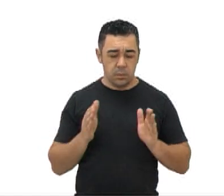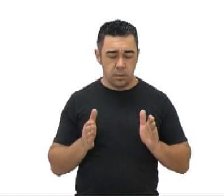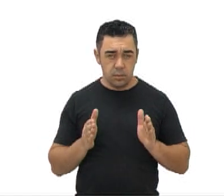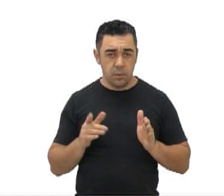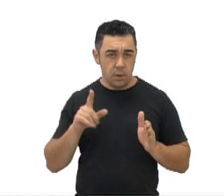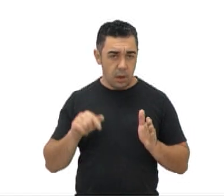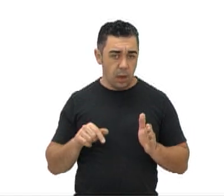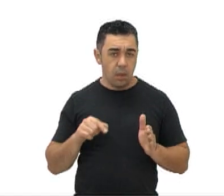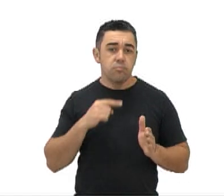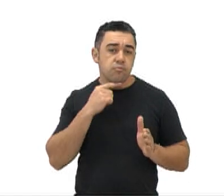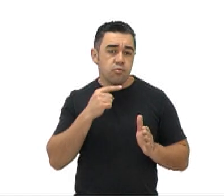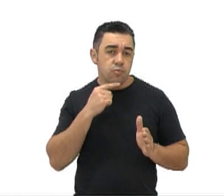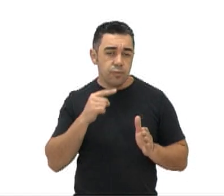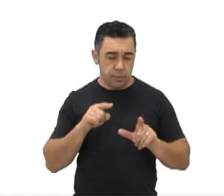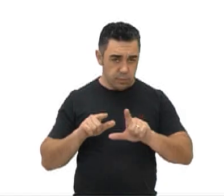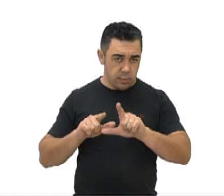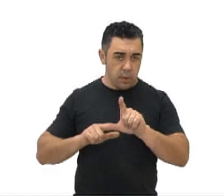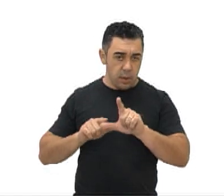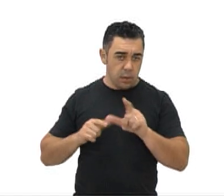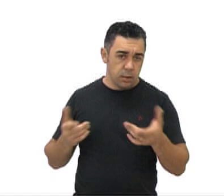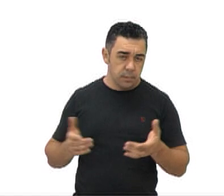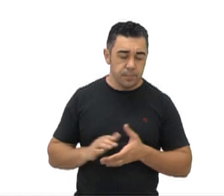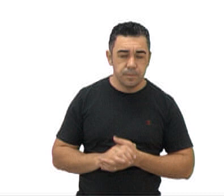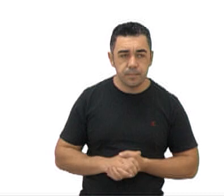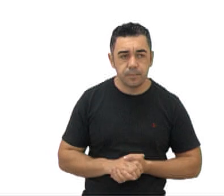caso representada através de uma figura.